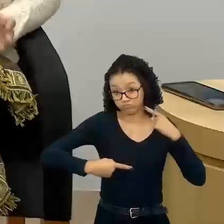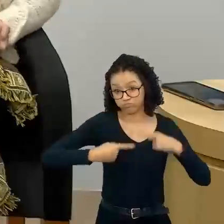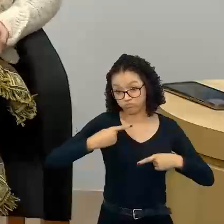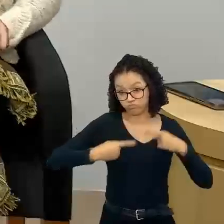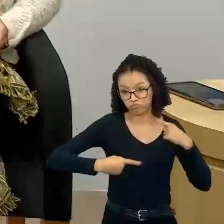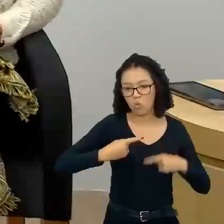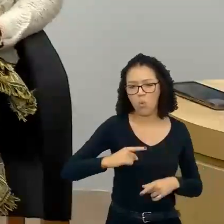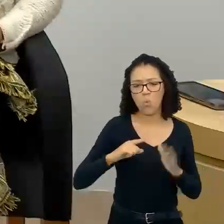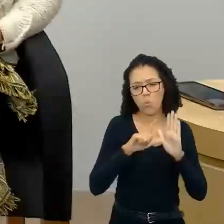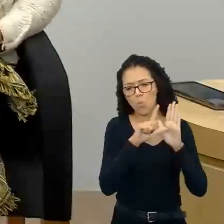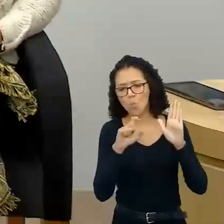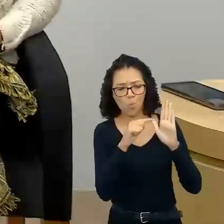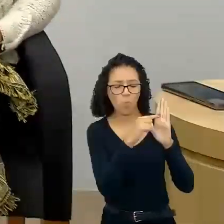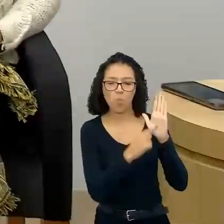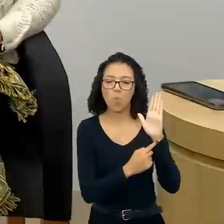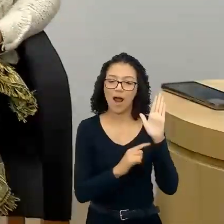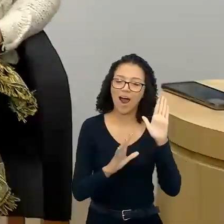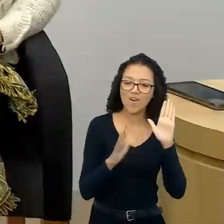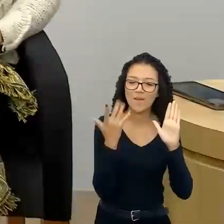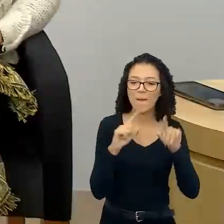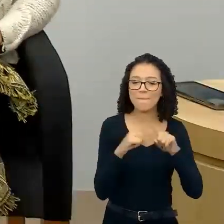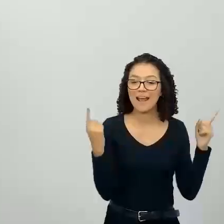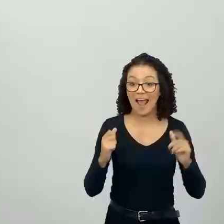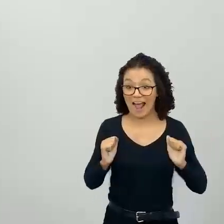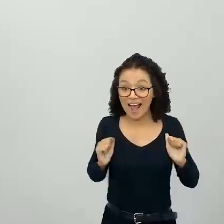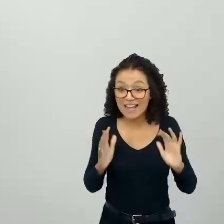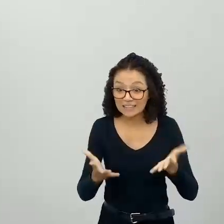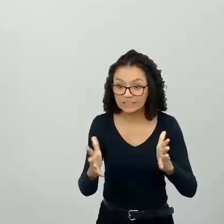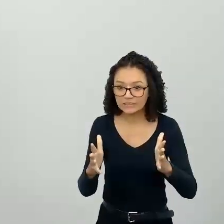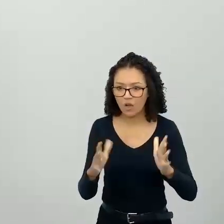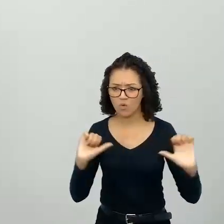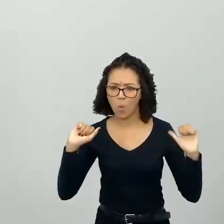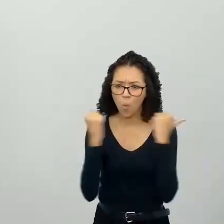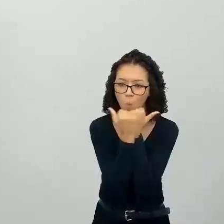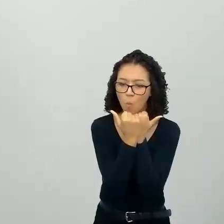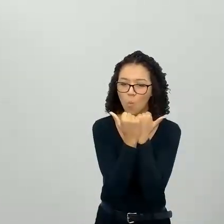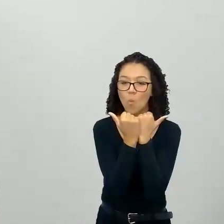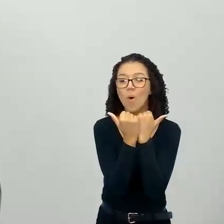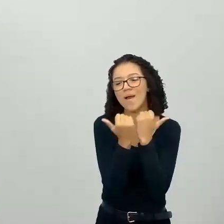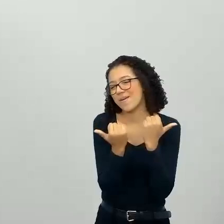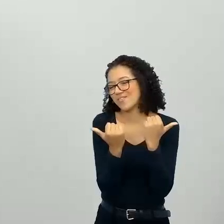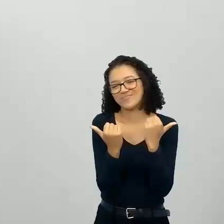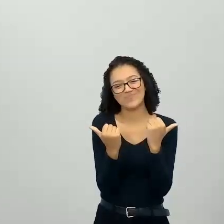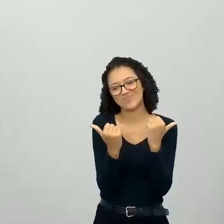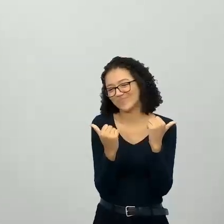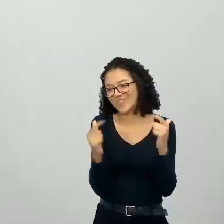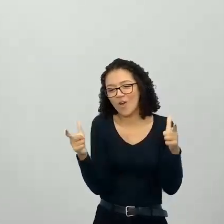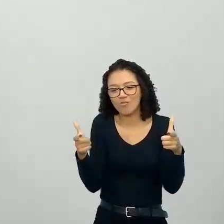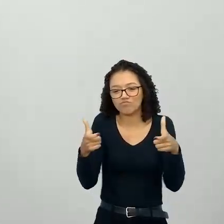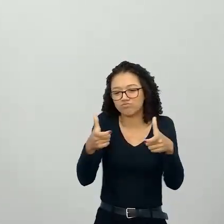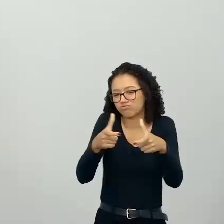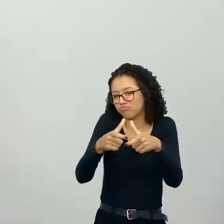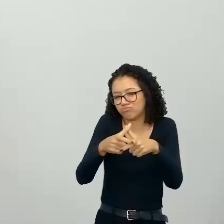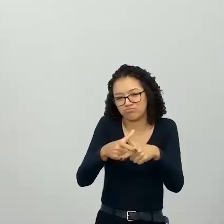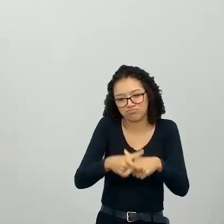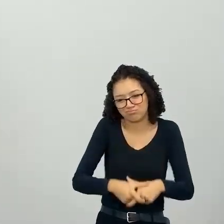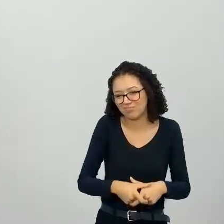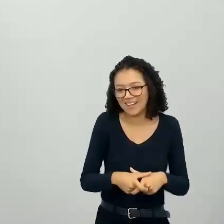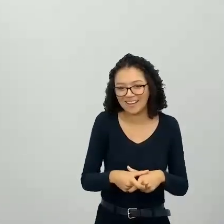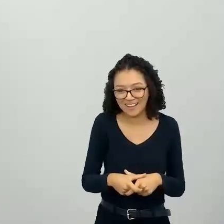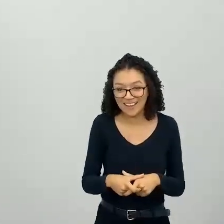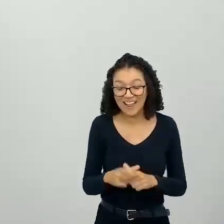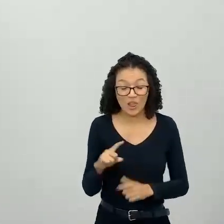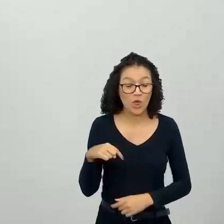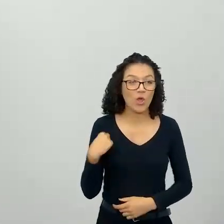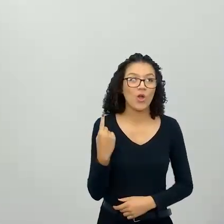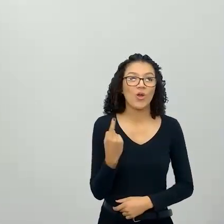mas as ações estão escassas, né? Nós estamos não estamos, né, tendo movimentos e ações que